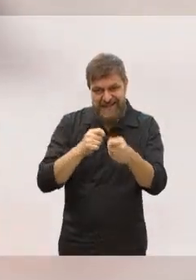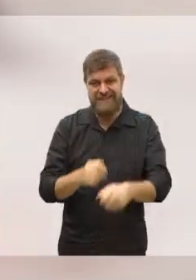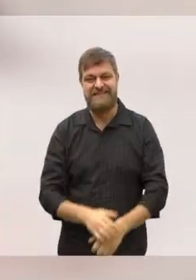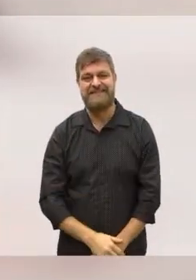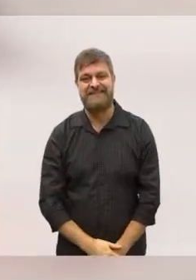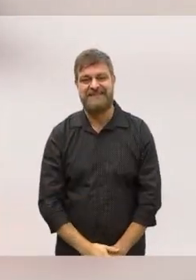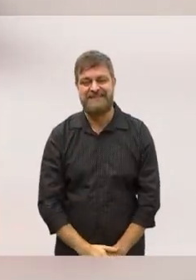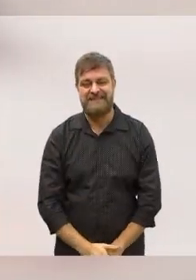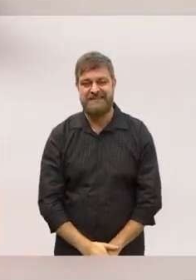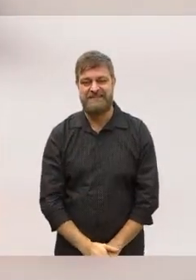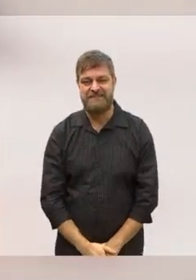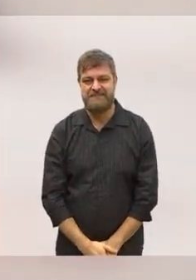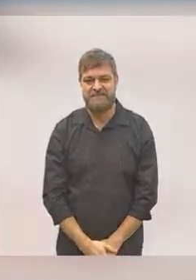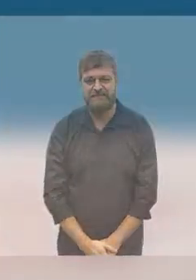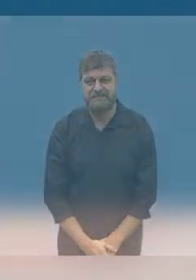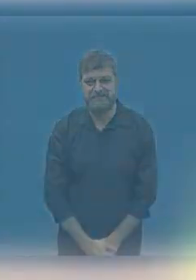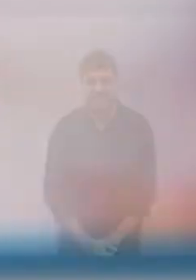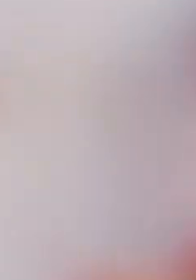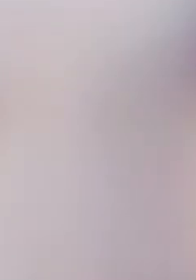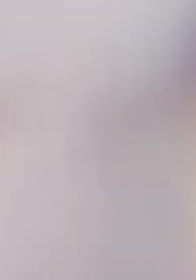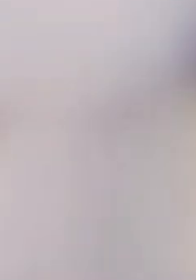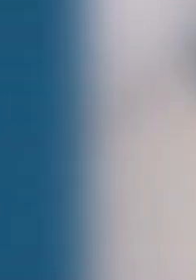bloco.